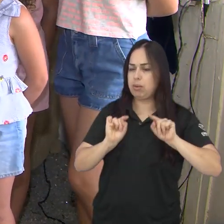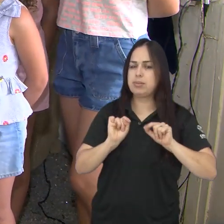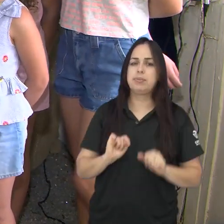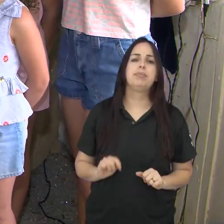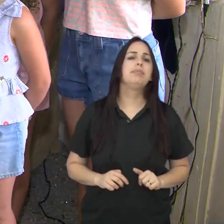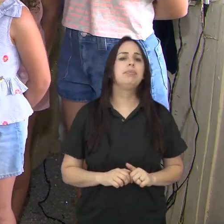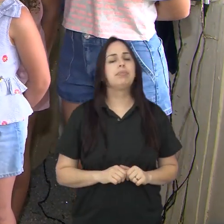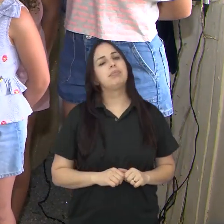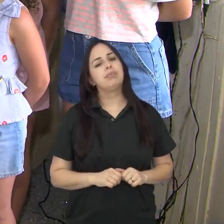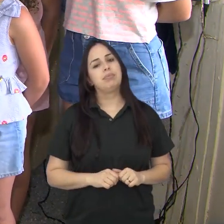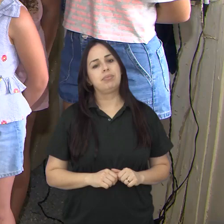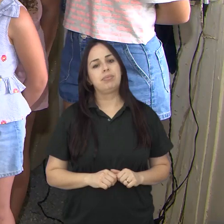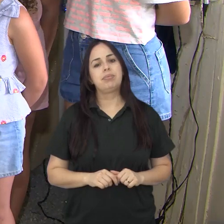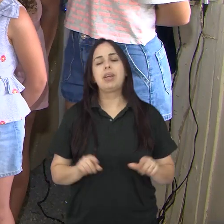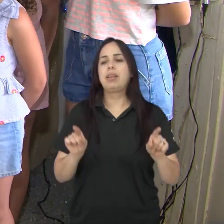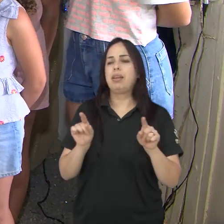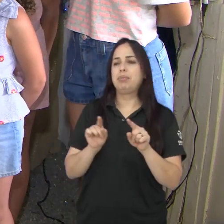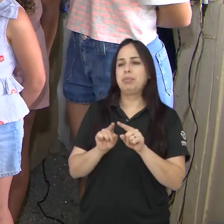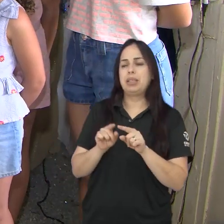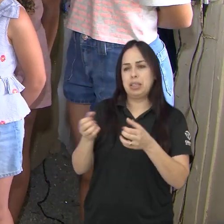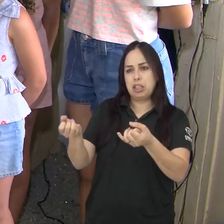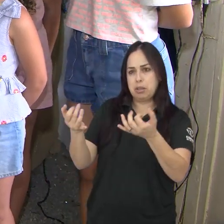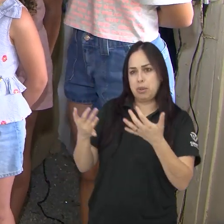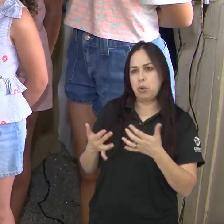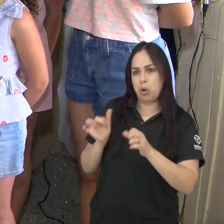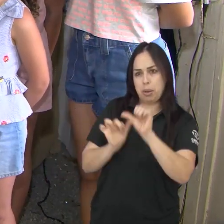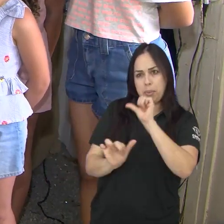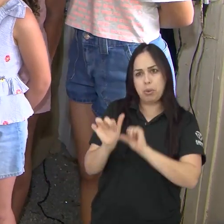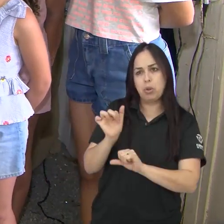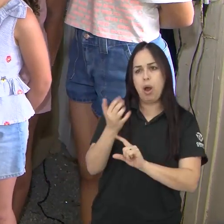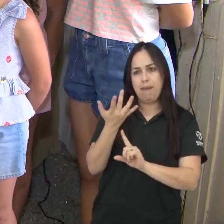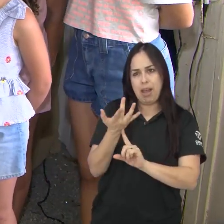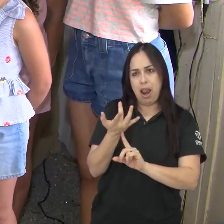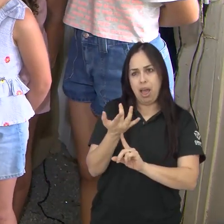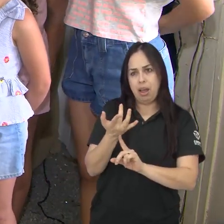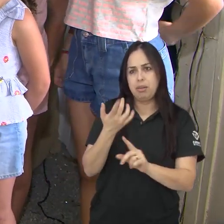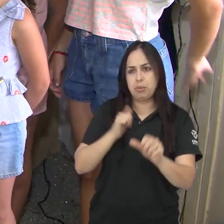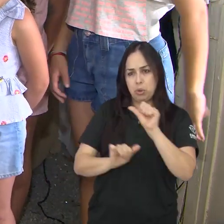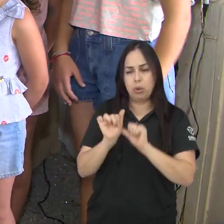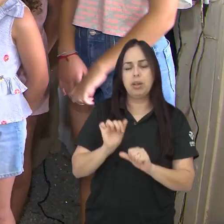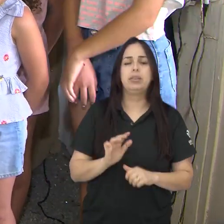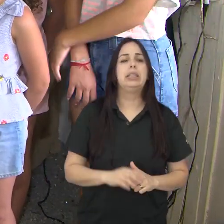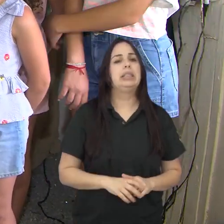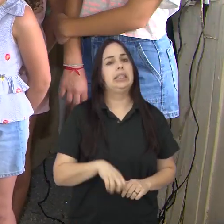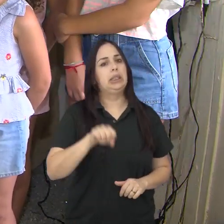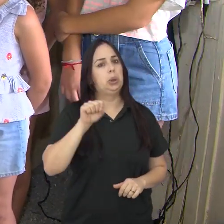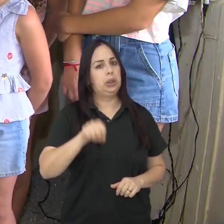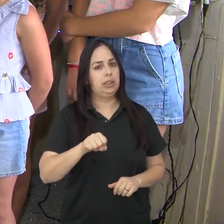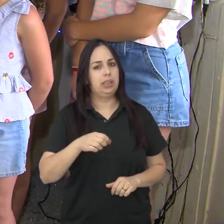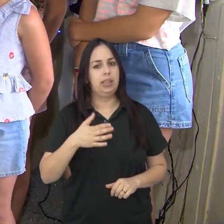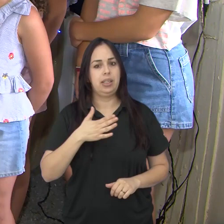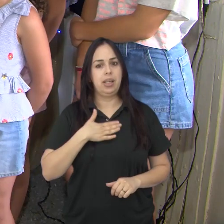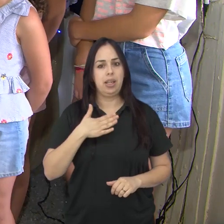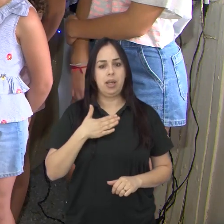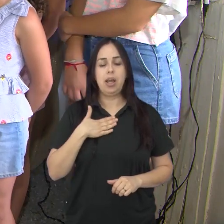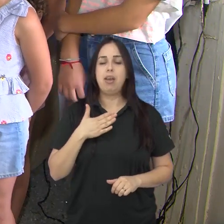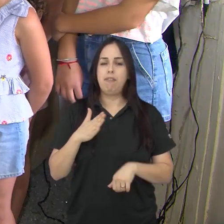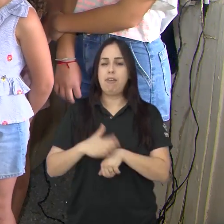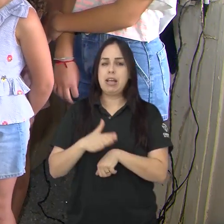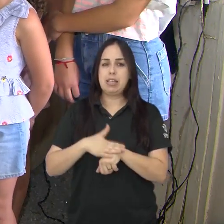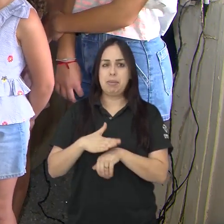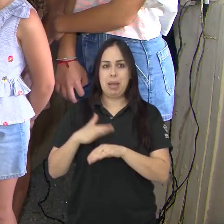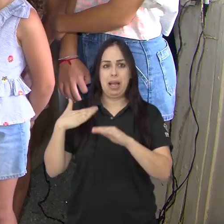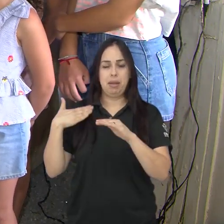o presépio? Além disso, né, que a senhora acabou de explicar que teve essa mudança aí da vela. Sim, mudou muito. Eu mesma